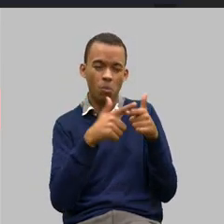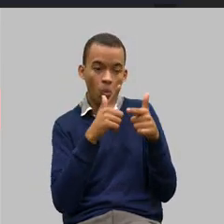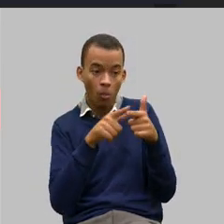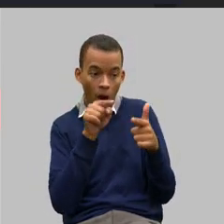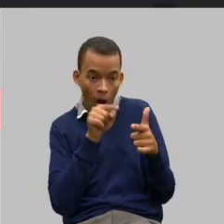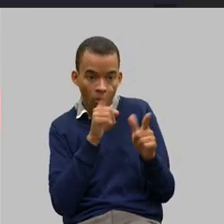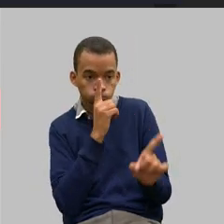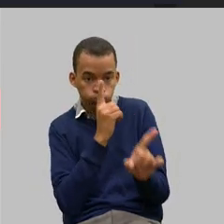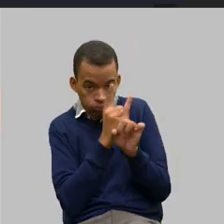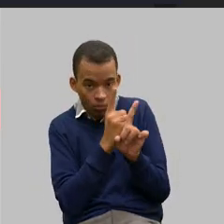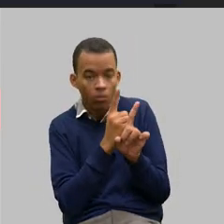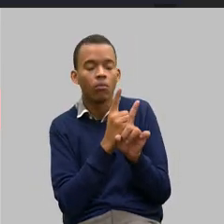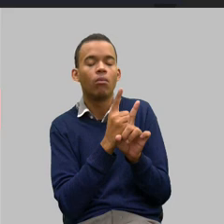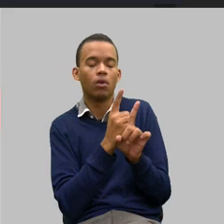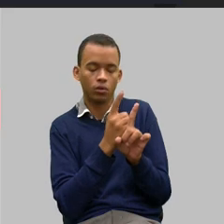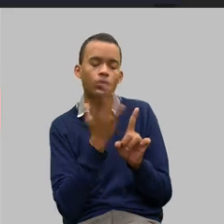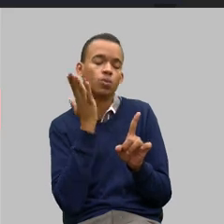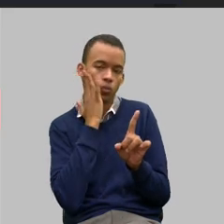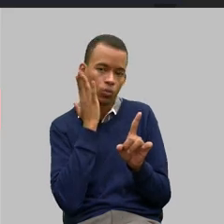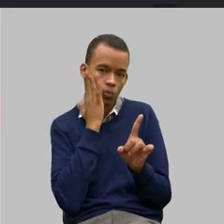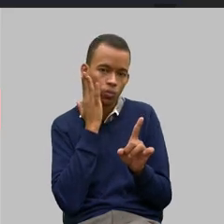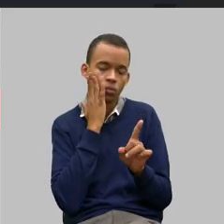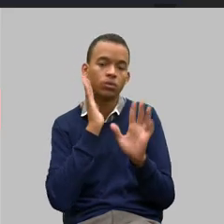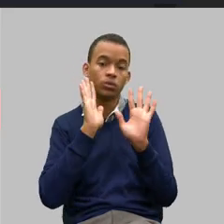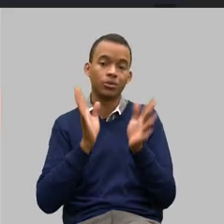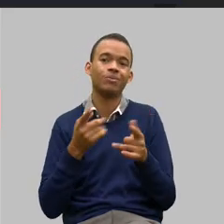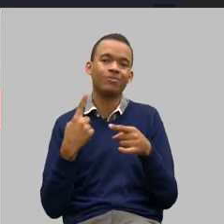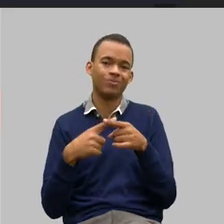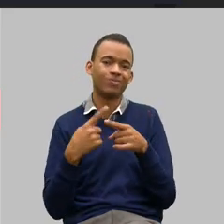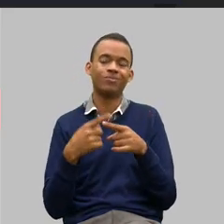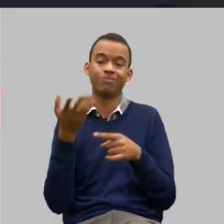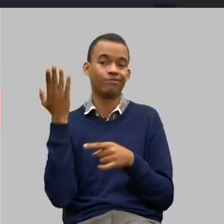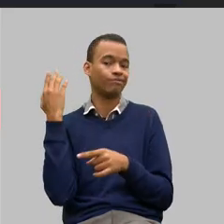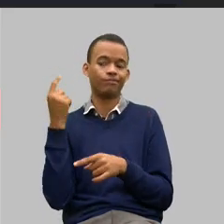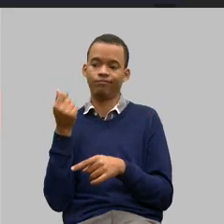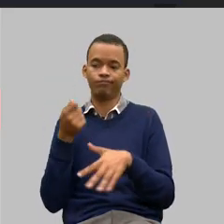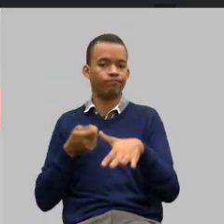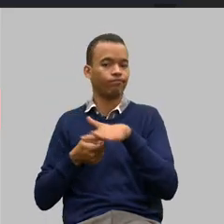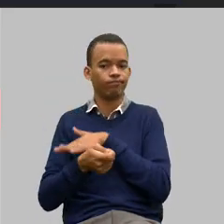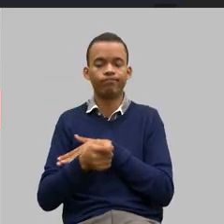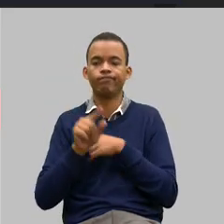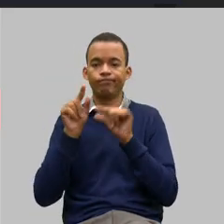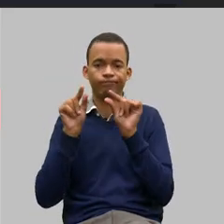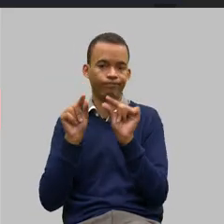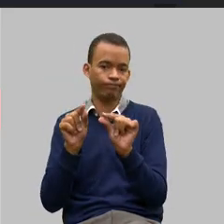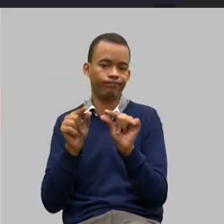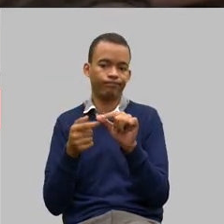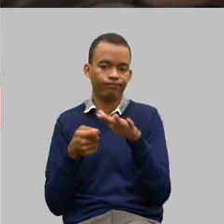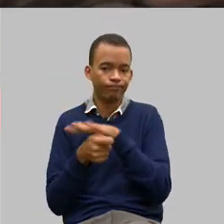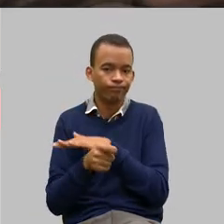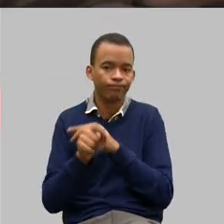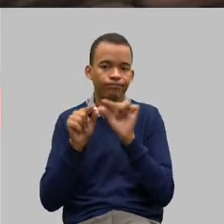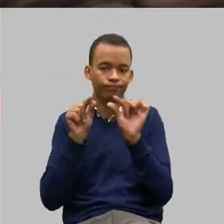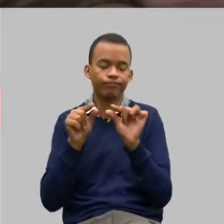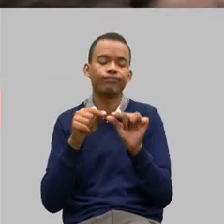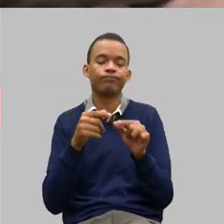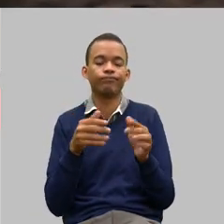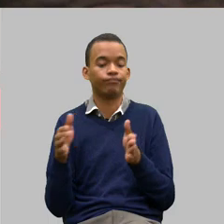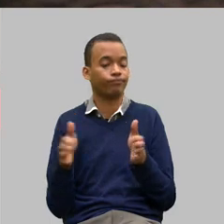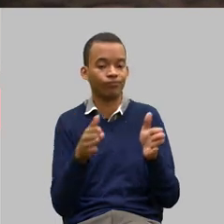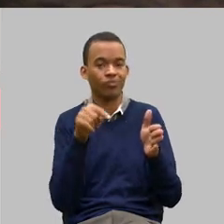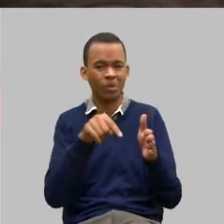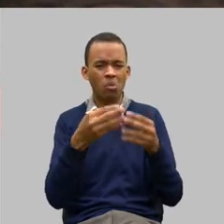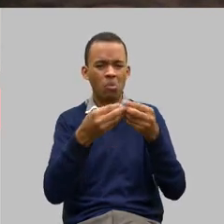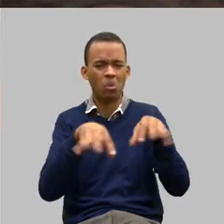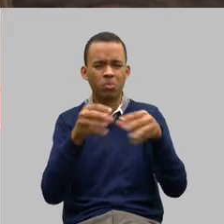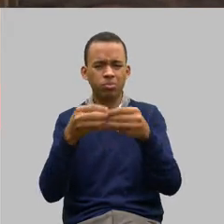reconhece que as estradas até pelo baixo volume de investimento na última década né foram degradando são ativos que vão depreciando Então